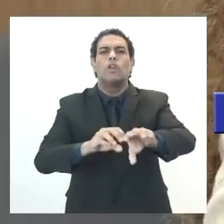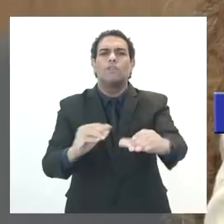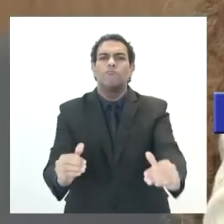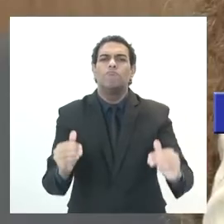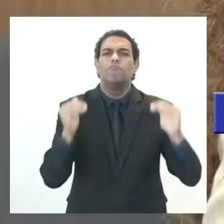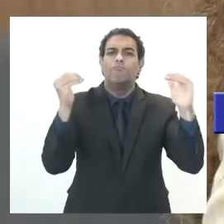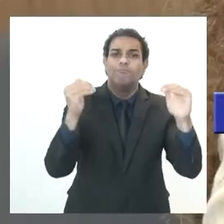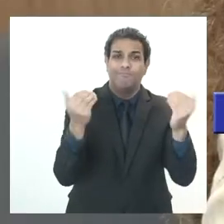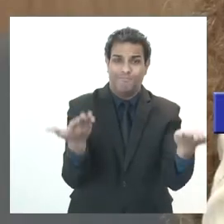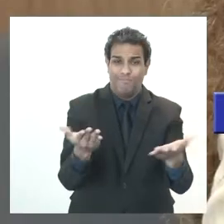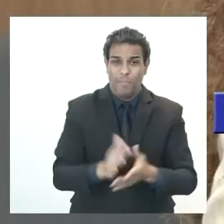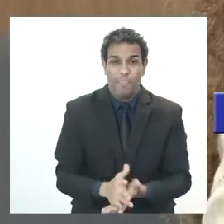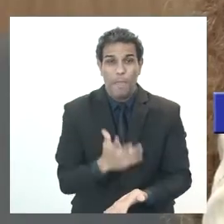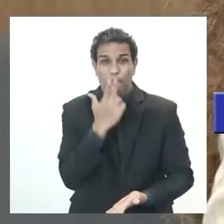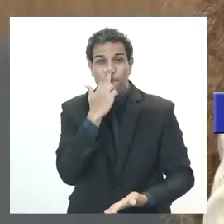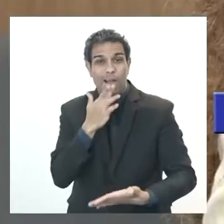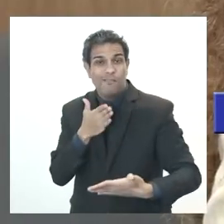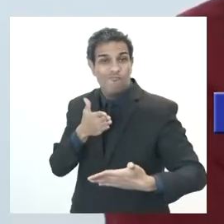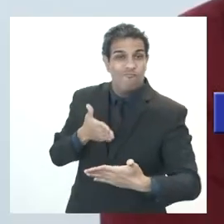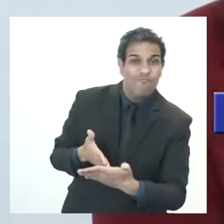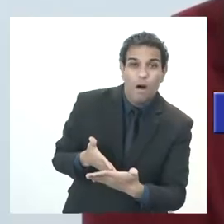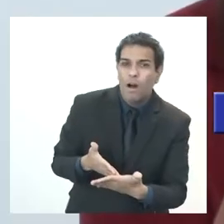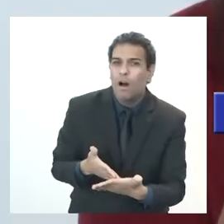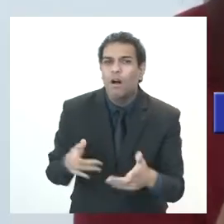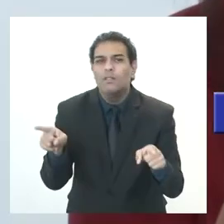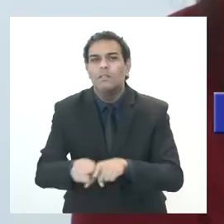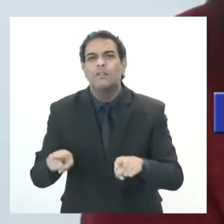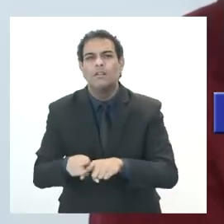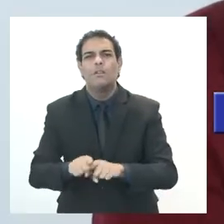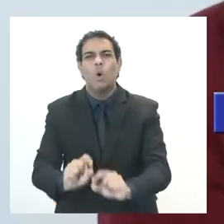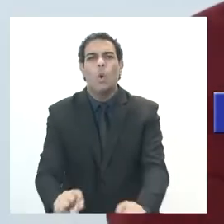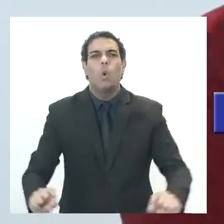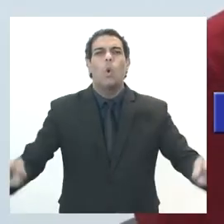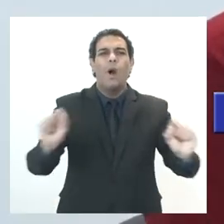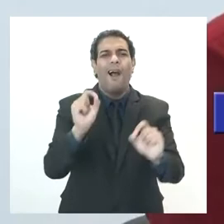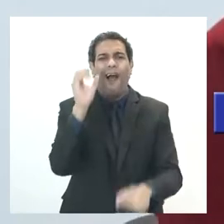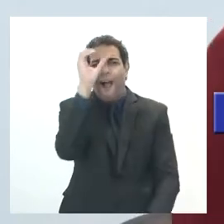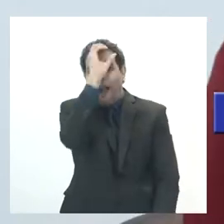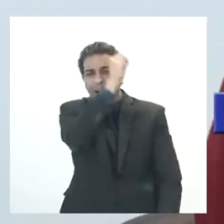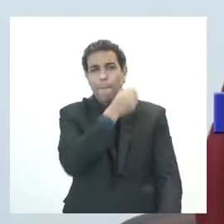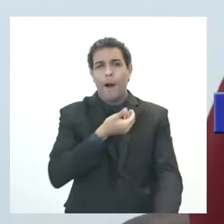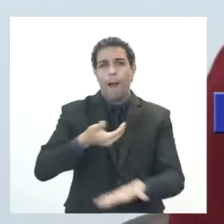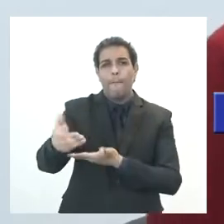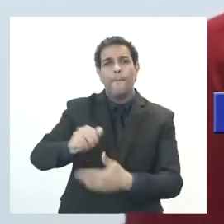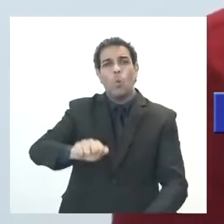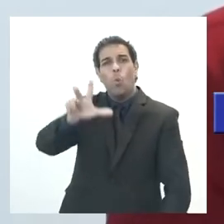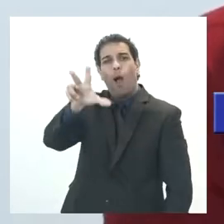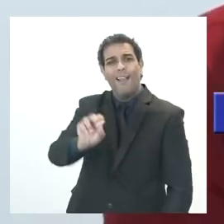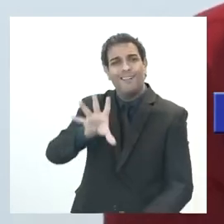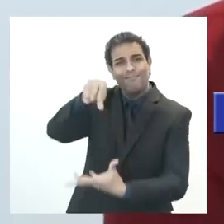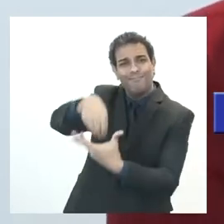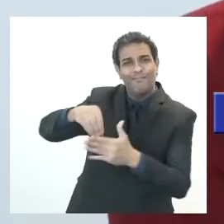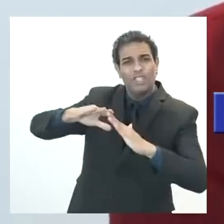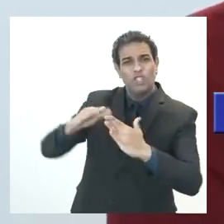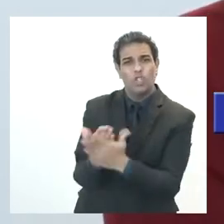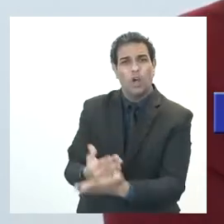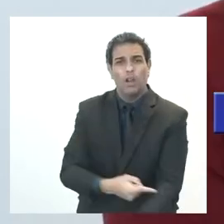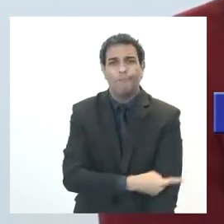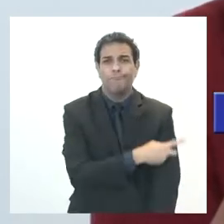ao impor limites ao ensinar impõe limites ao aprendeu dos Estudantes também